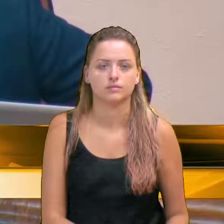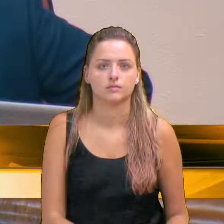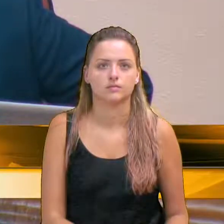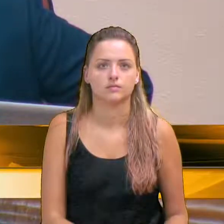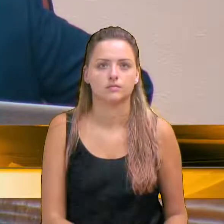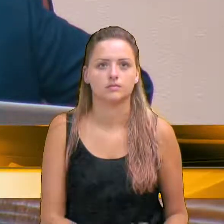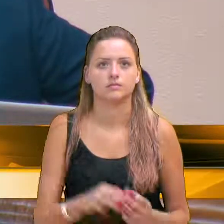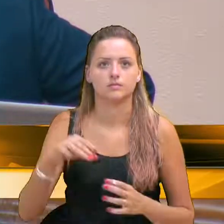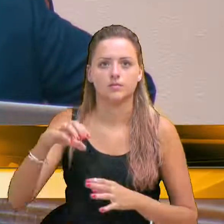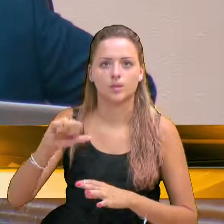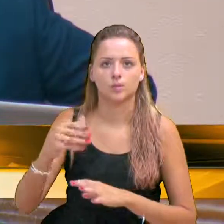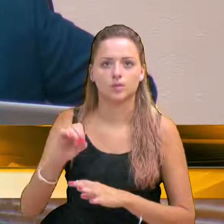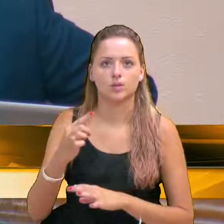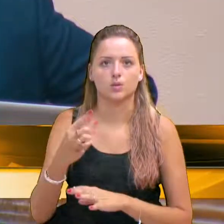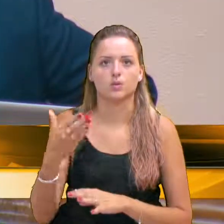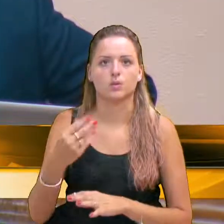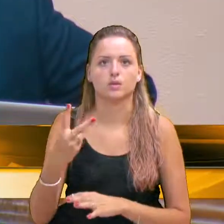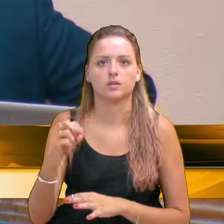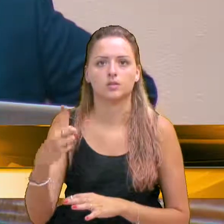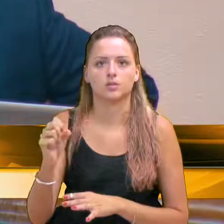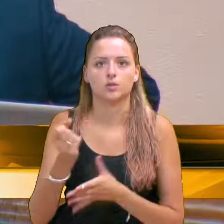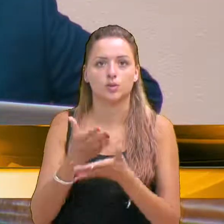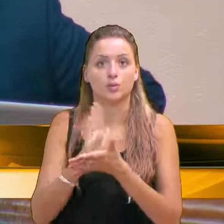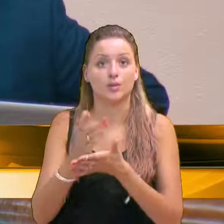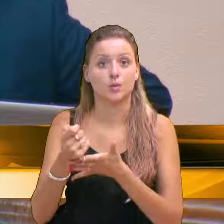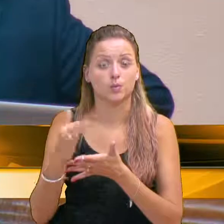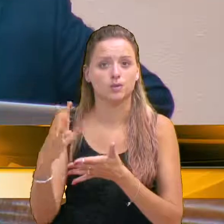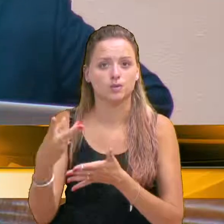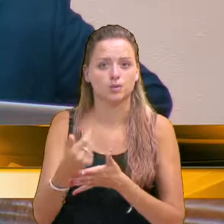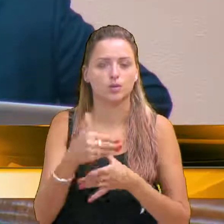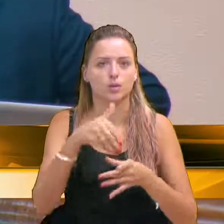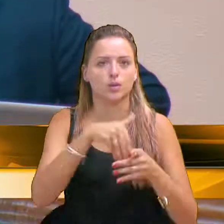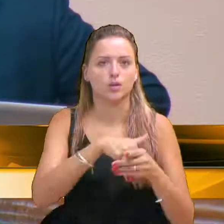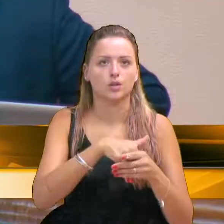Moção número 1/2018, aprovado por maioria.